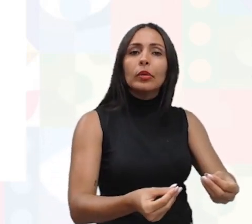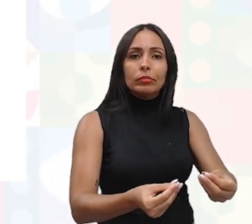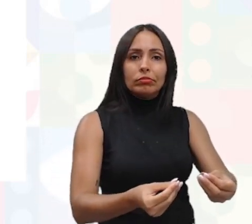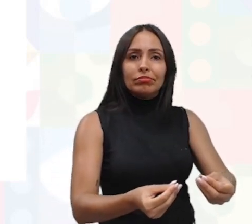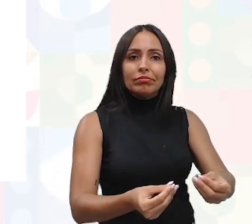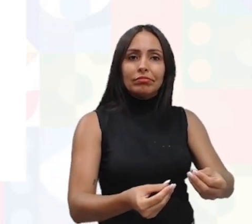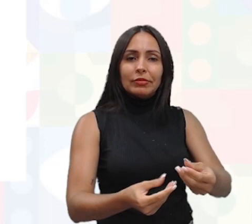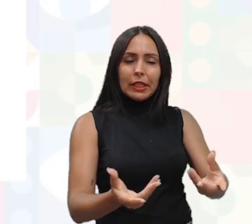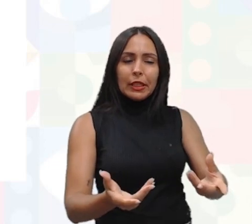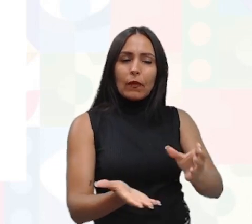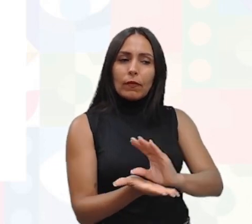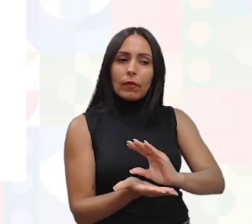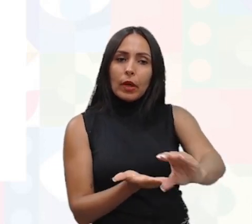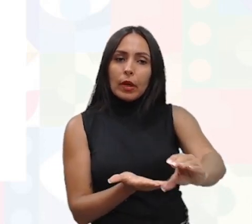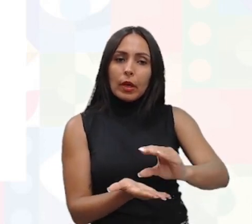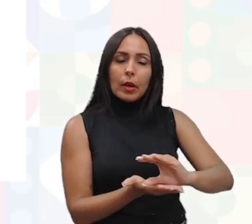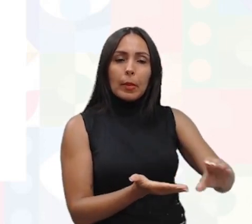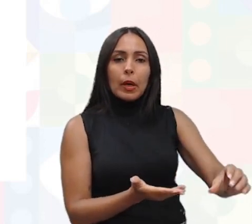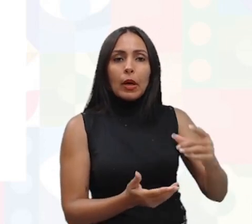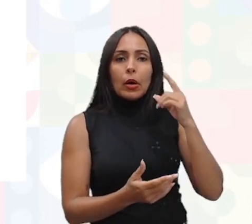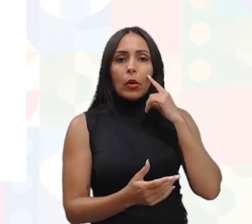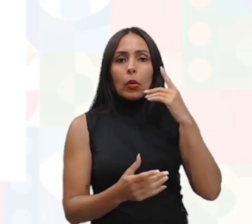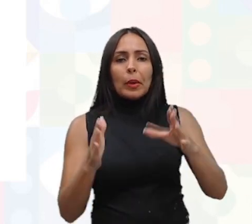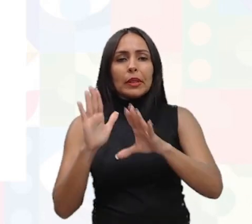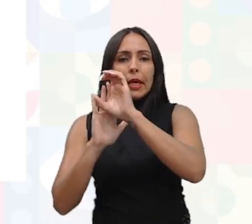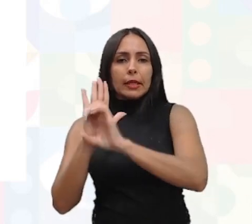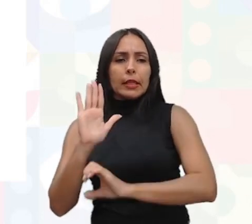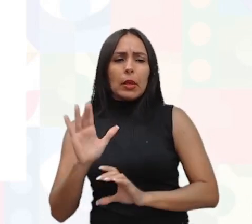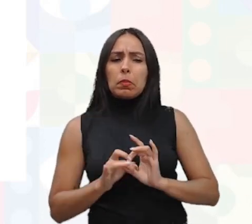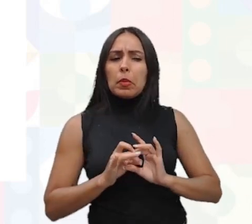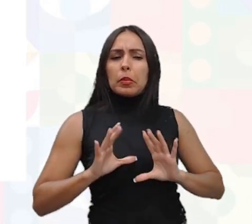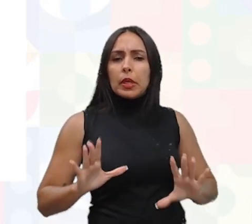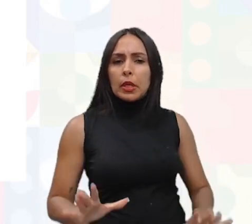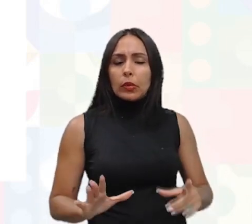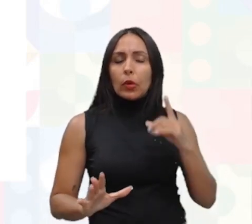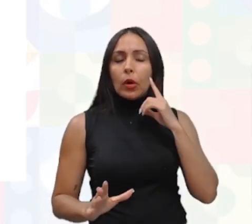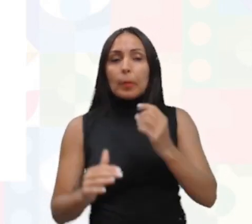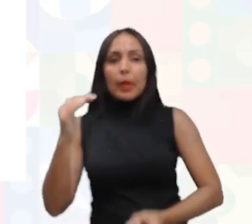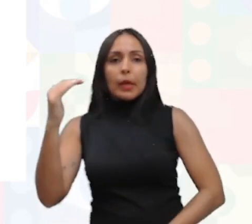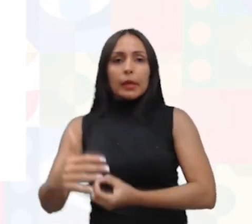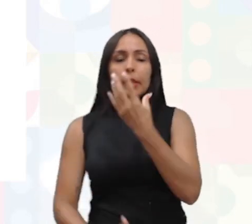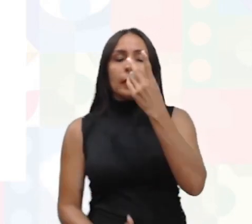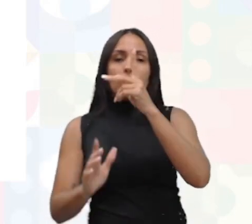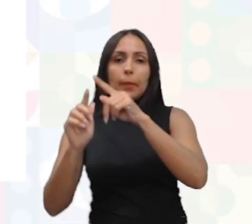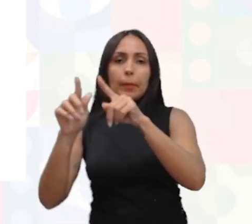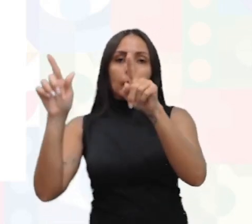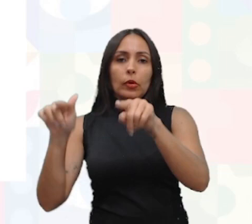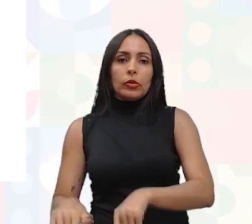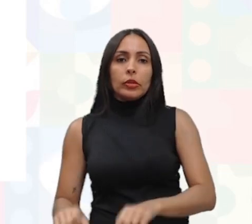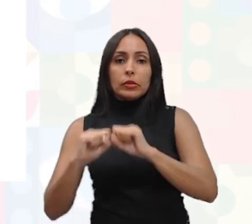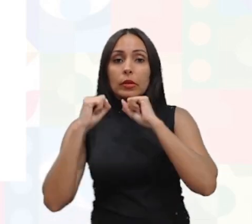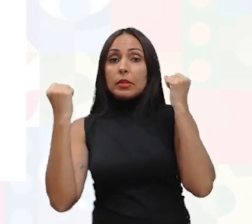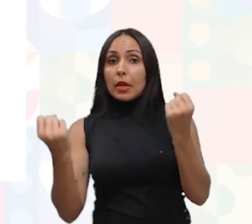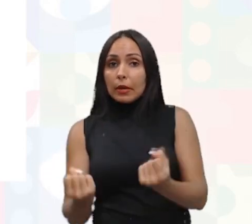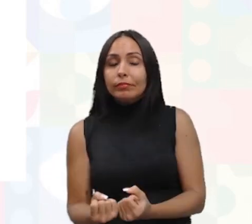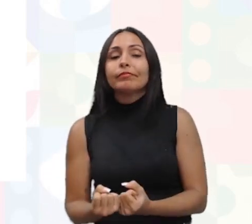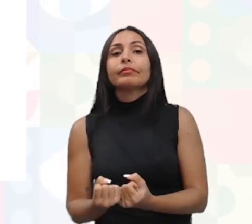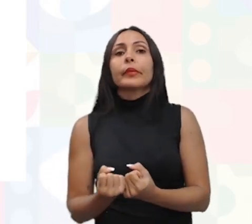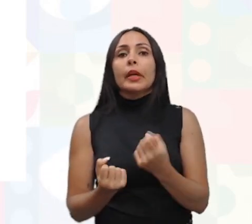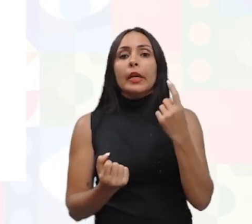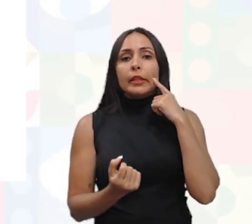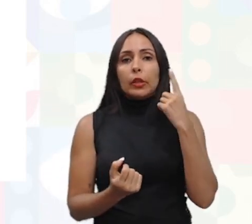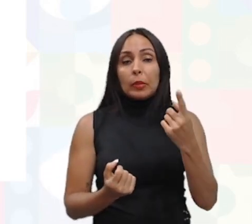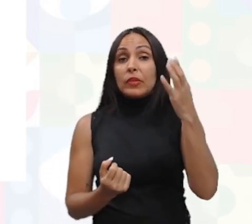né, ou abrindo editais para financiar projetos sociais. Então, essa é uma configuração interessante para a gente